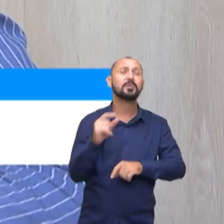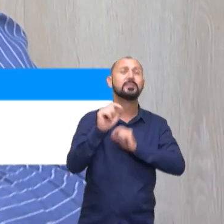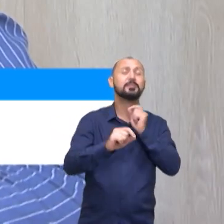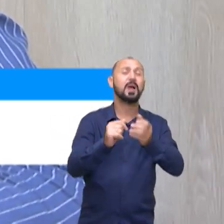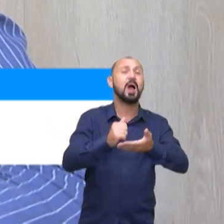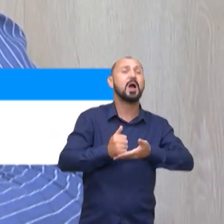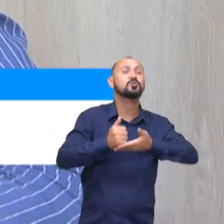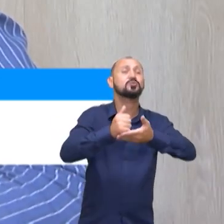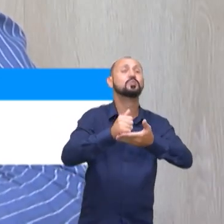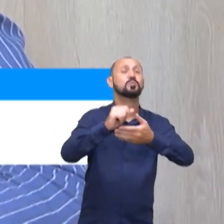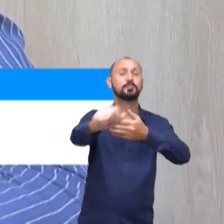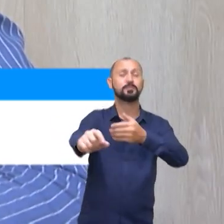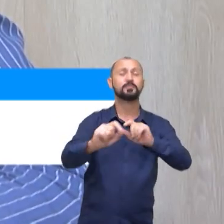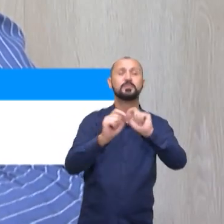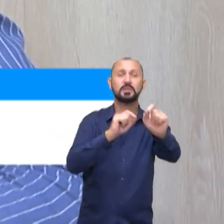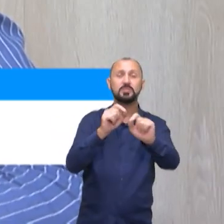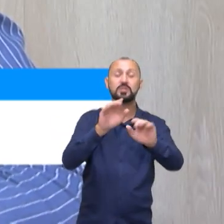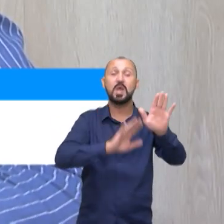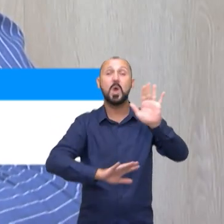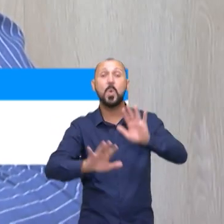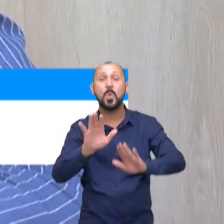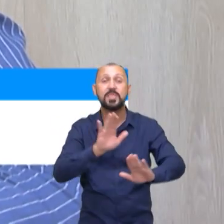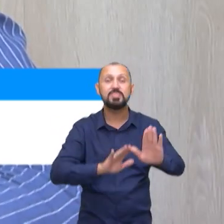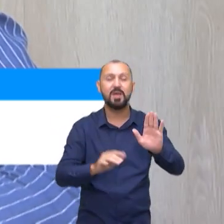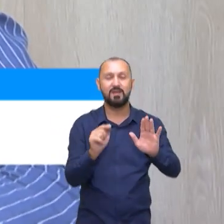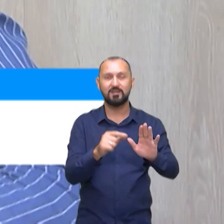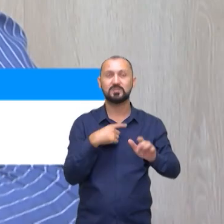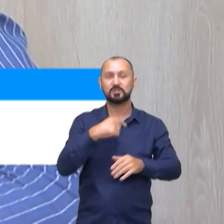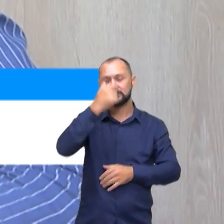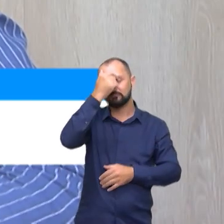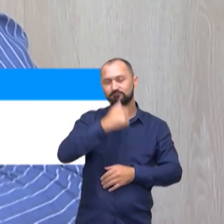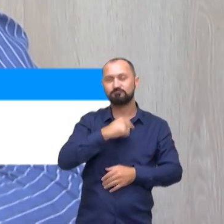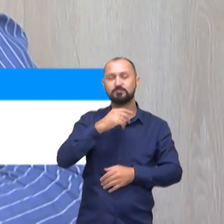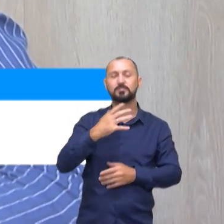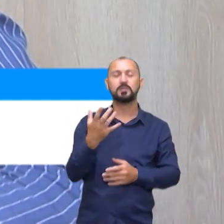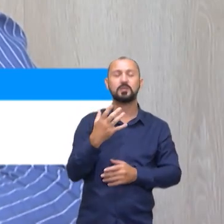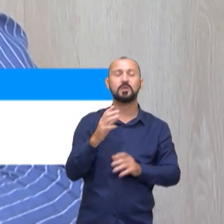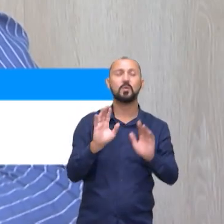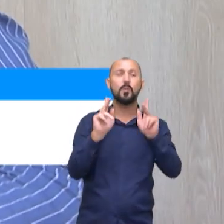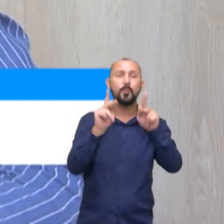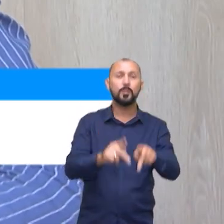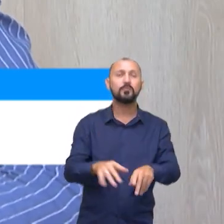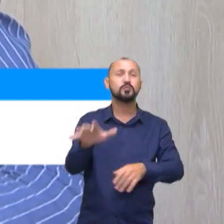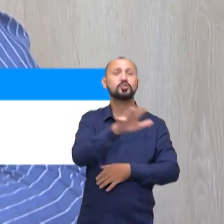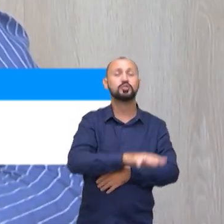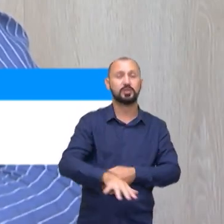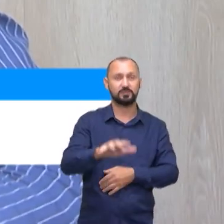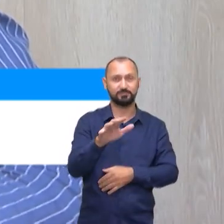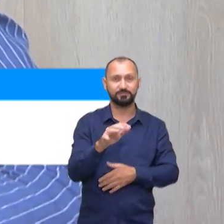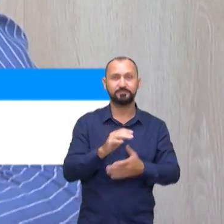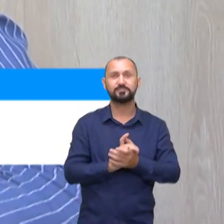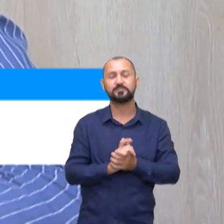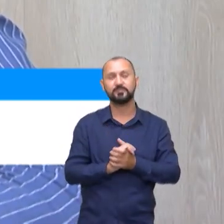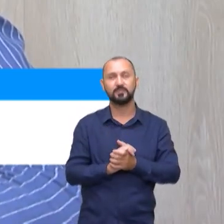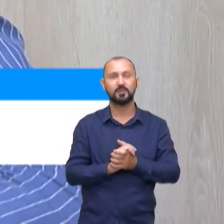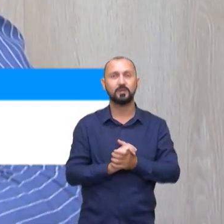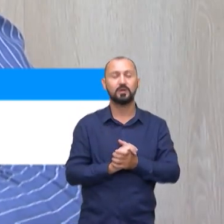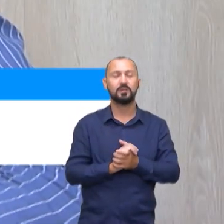importante, visando ter esse cuidado individual e com a população no